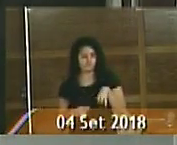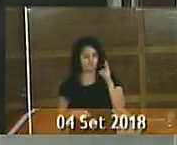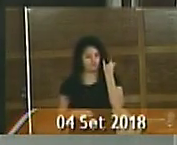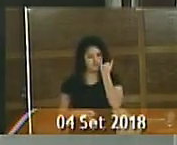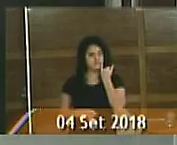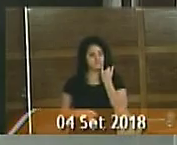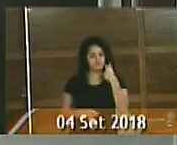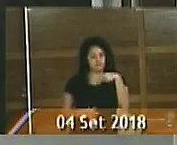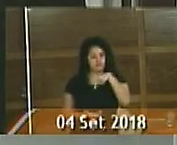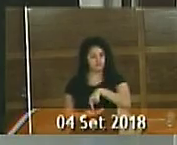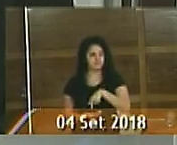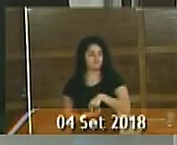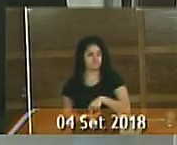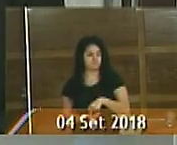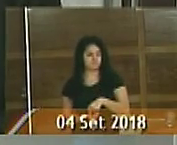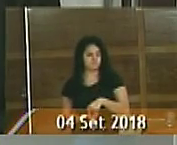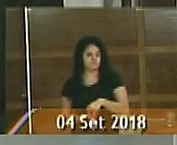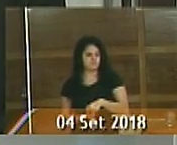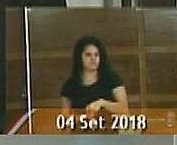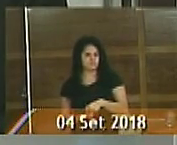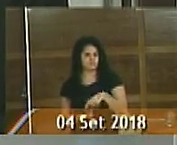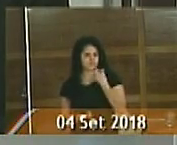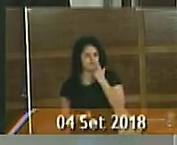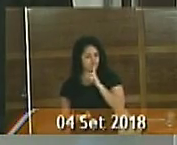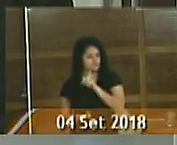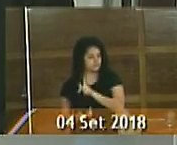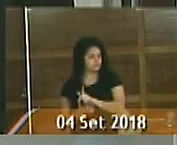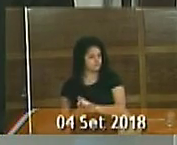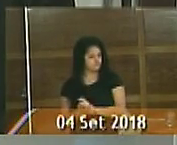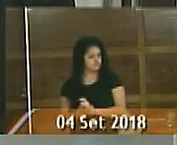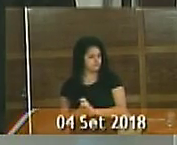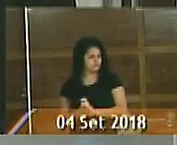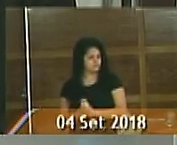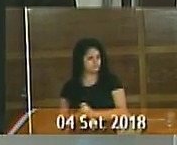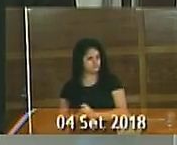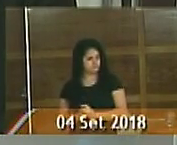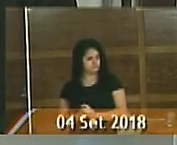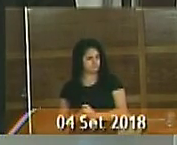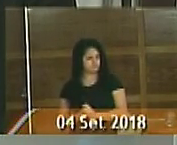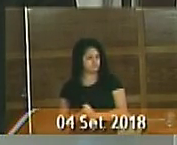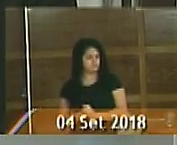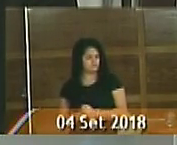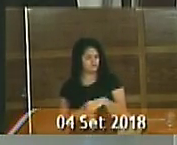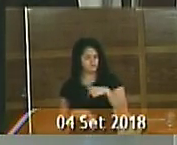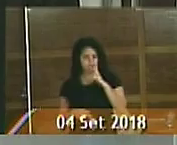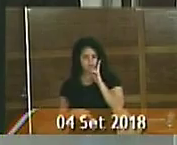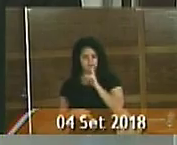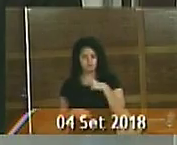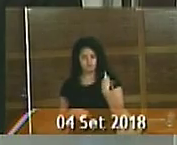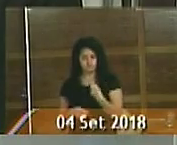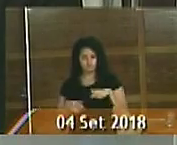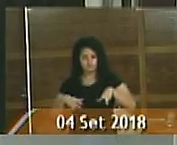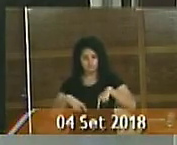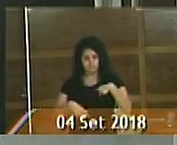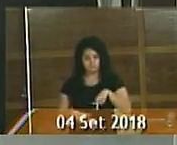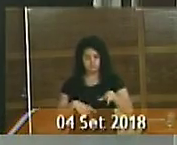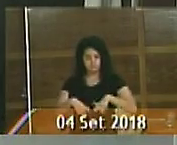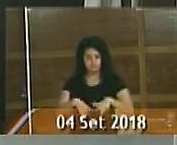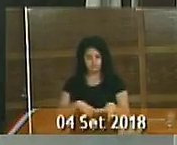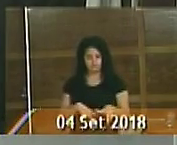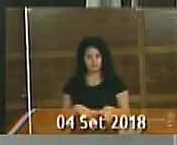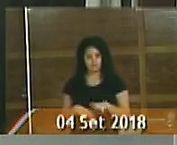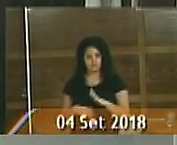vereadora daqui que salvou o senhor, tá? Então, preste bem atenção que nós estamos aqui é trabalhando e pedindo. Agora,